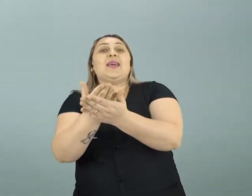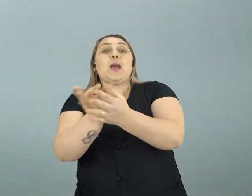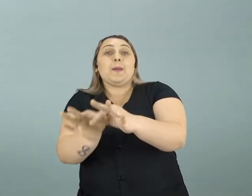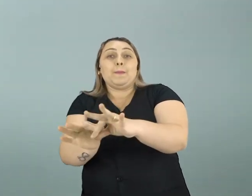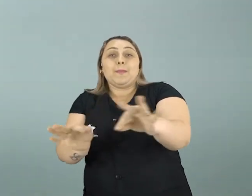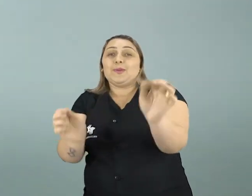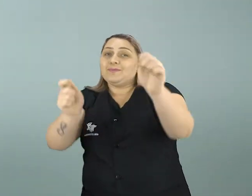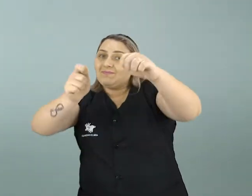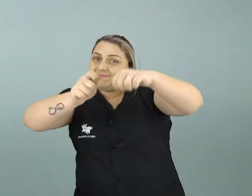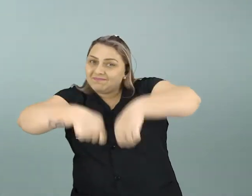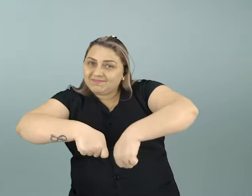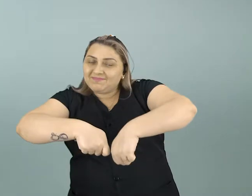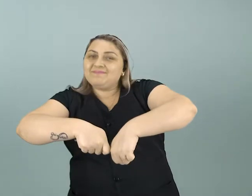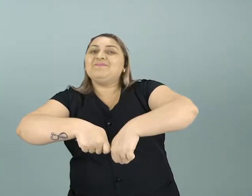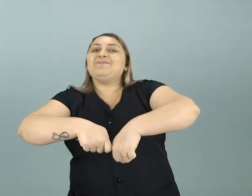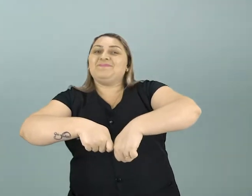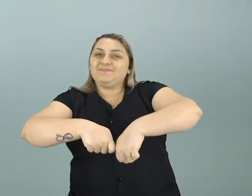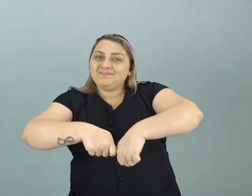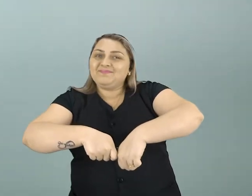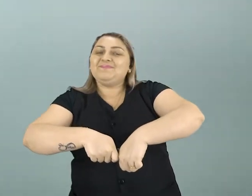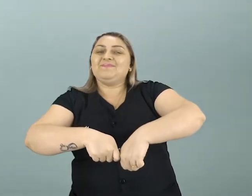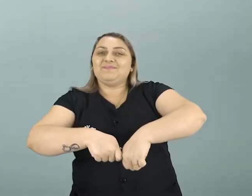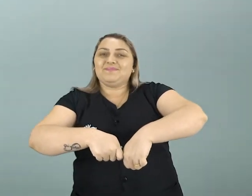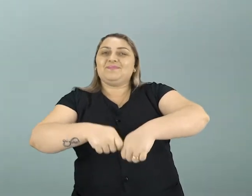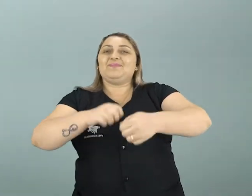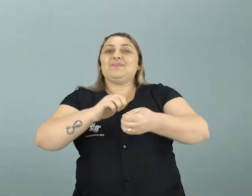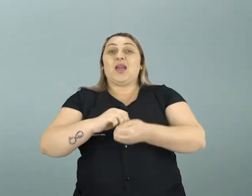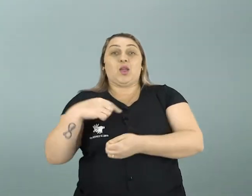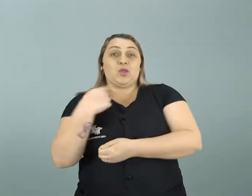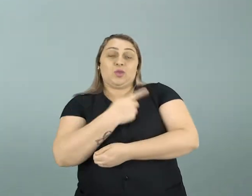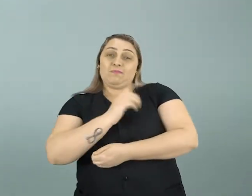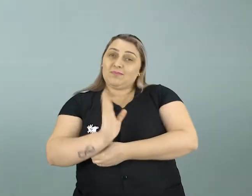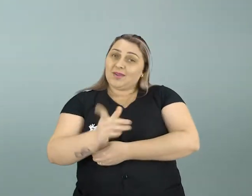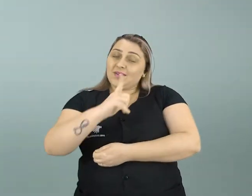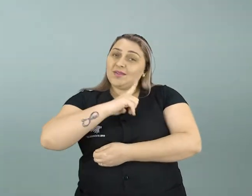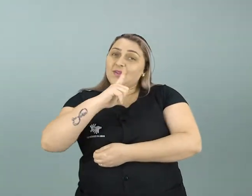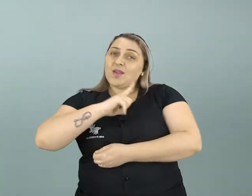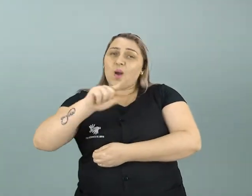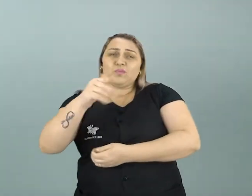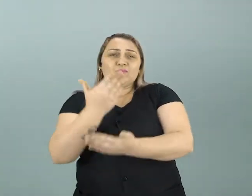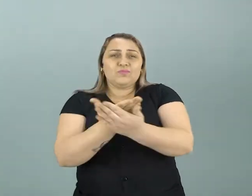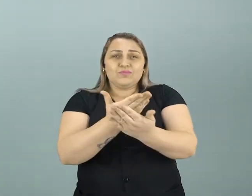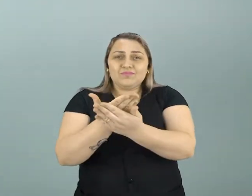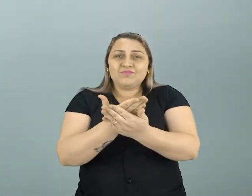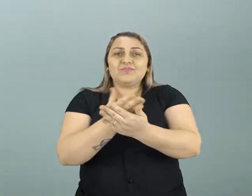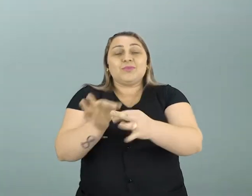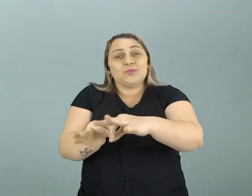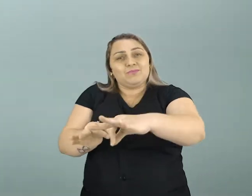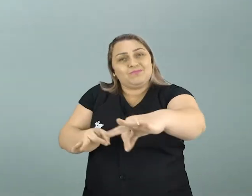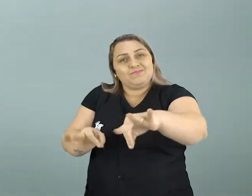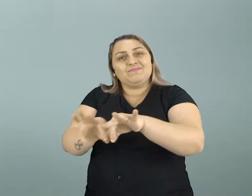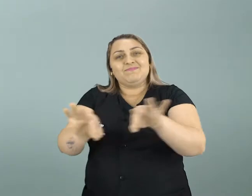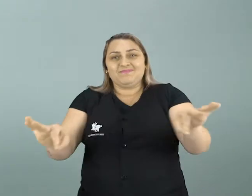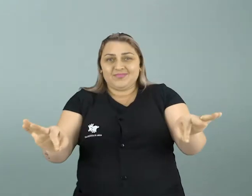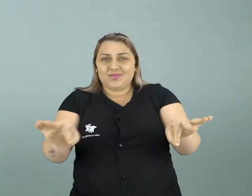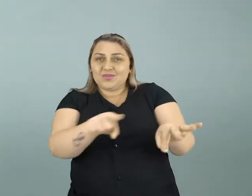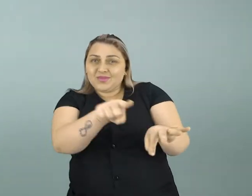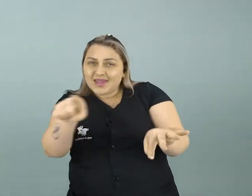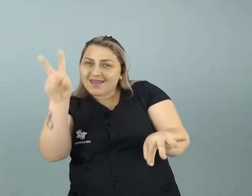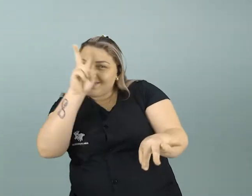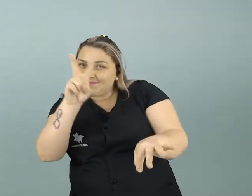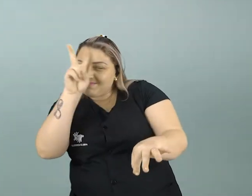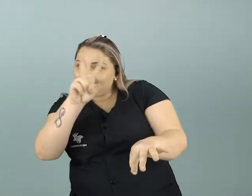de capacidade. Isso mesmo, nós já tivemos outras aulas sobre outras medidas, né? Vocês